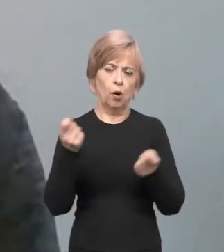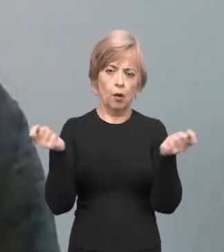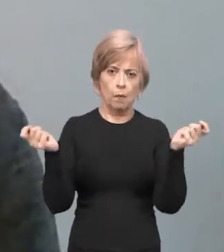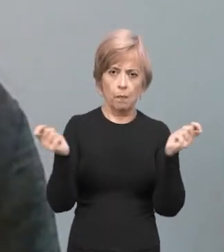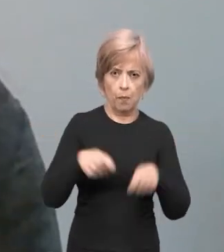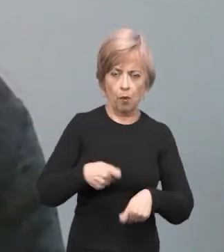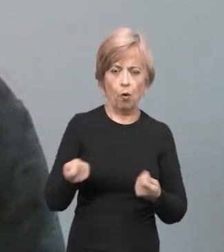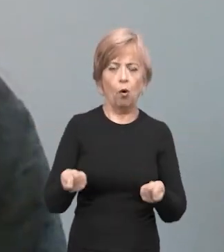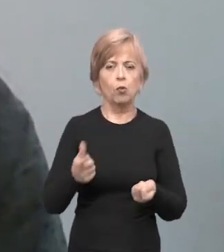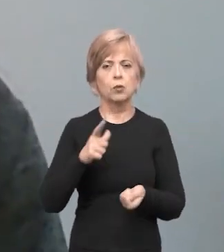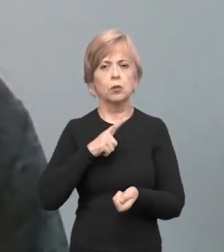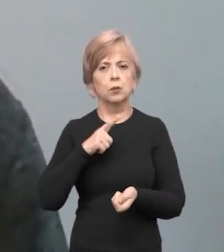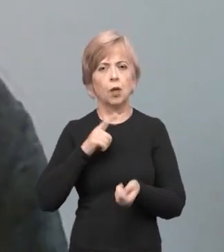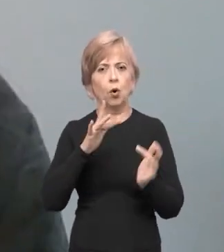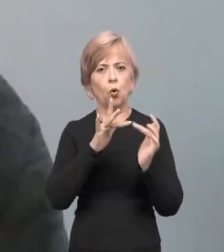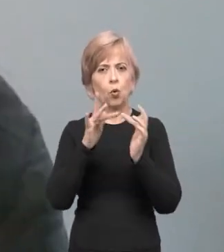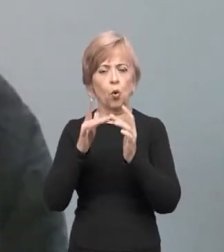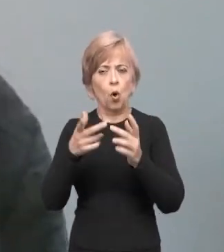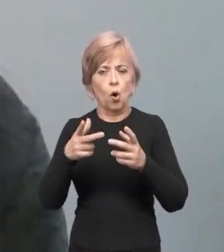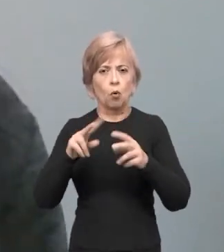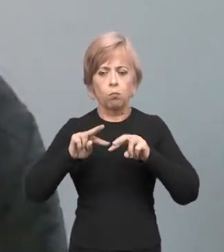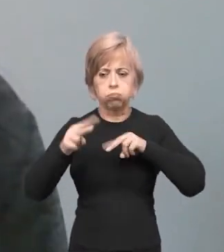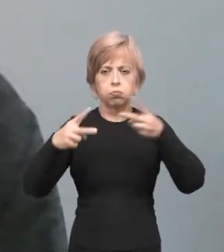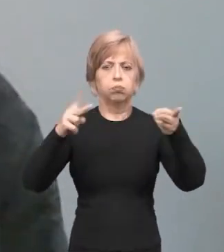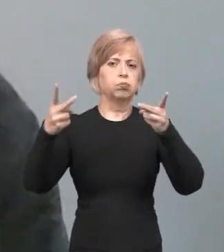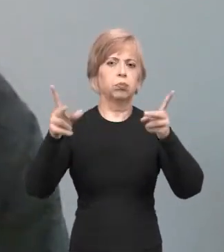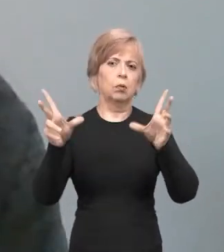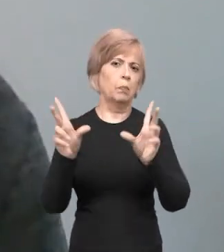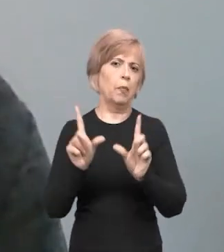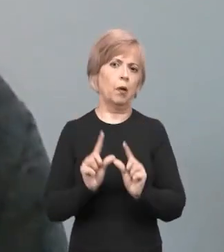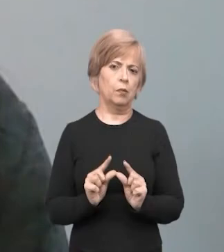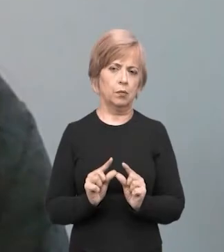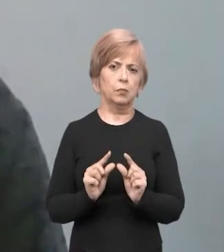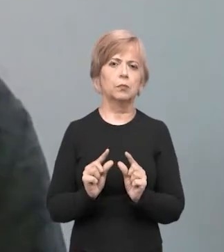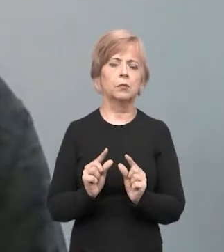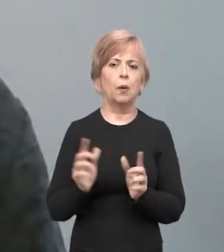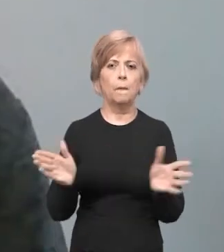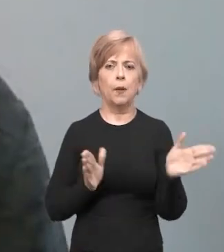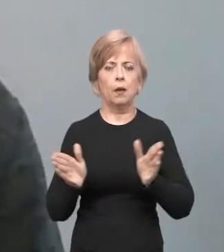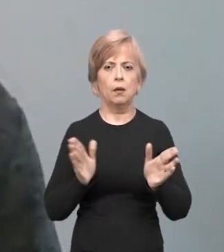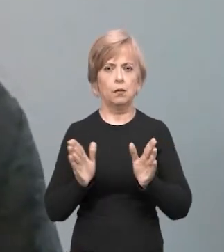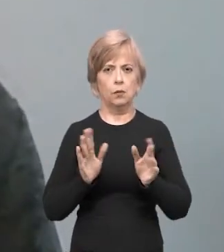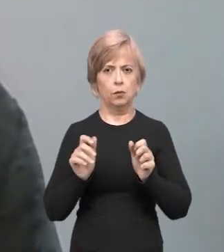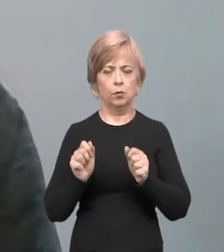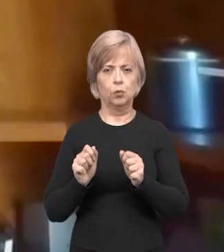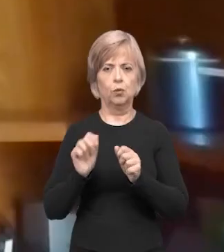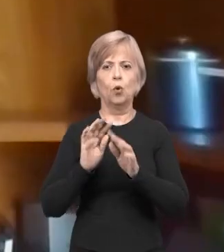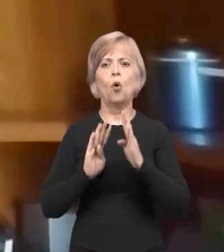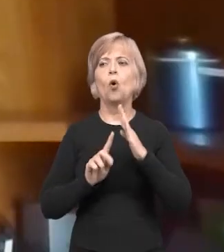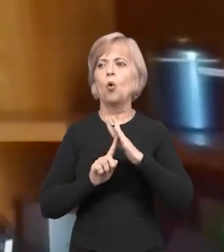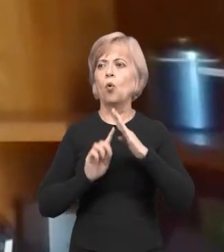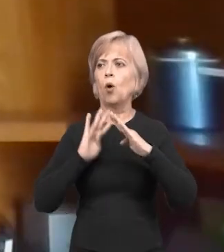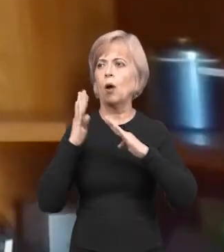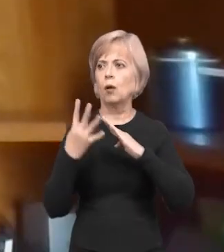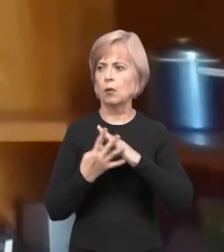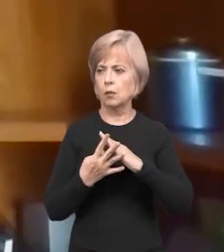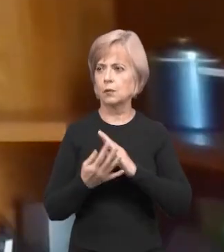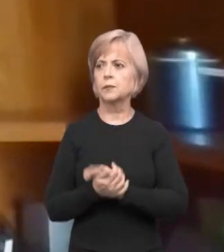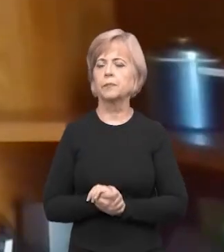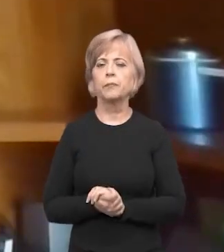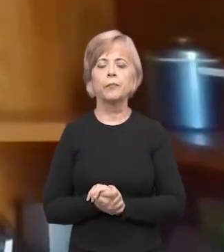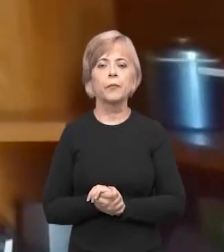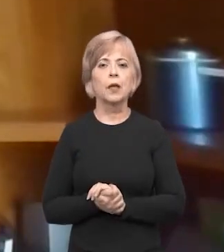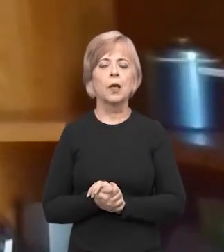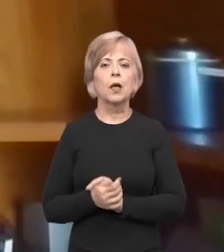possa ter um contágio menor dos idosos nesse período de pandemia. A